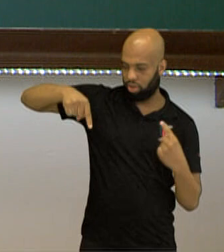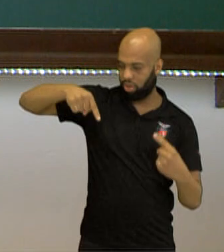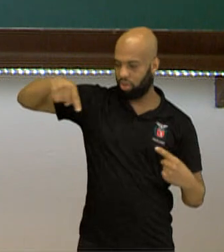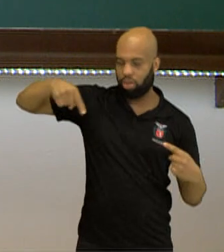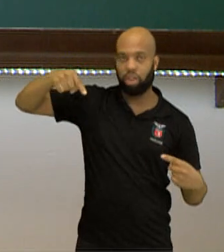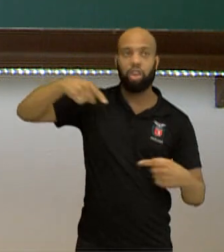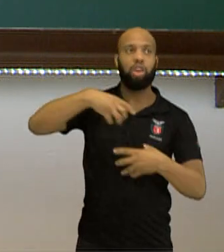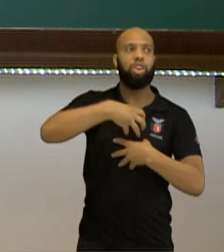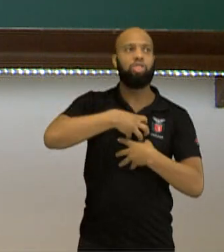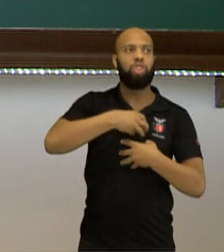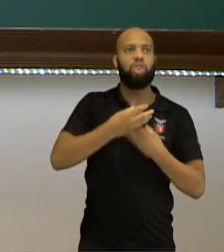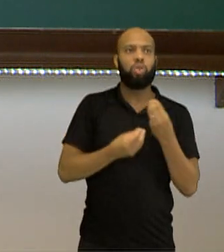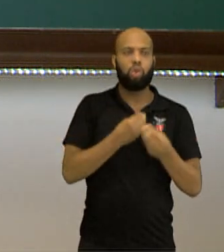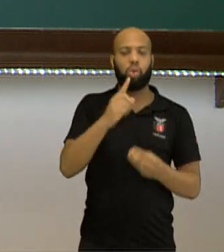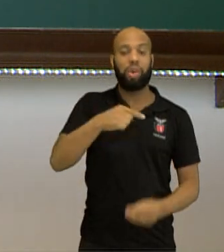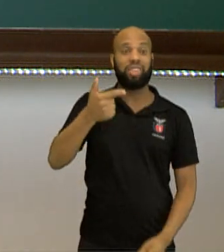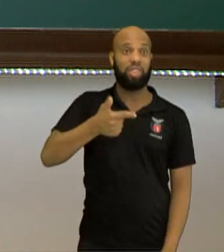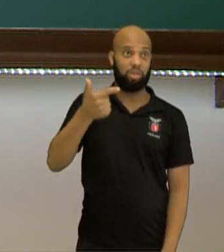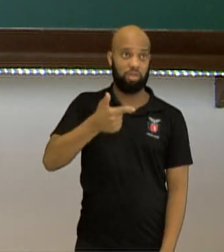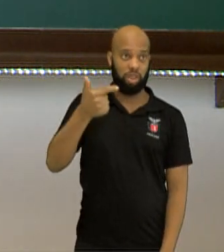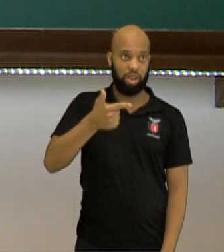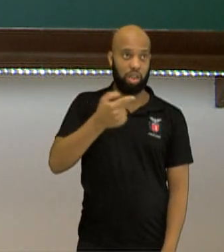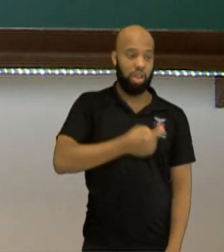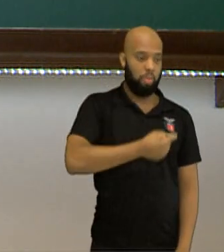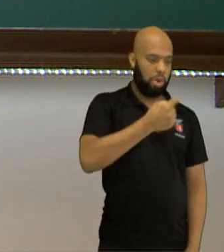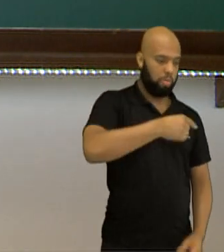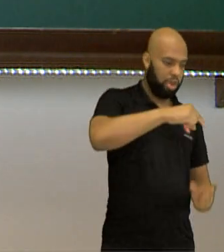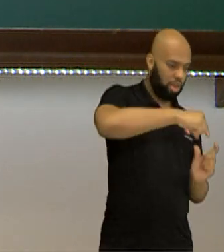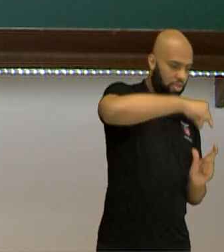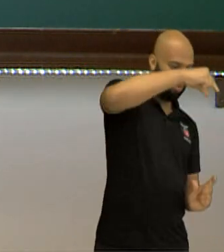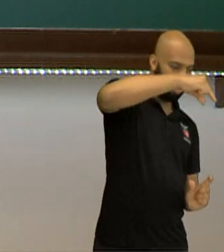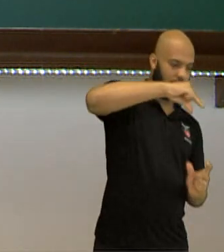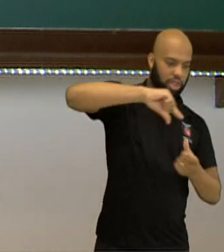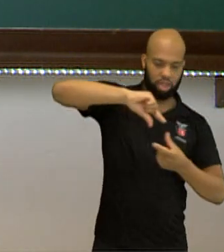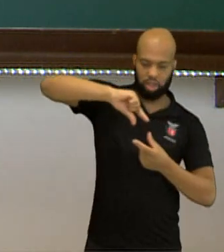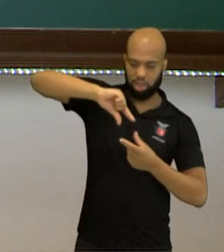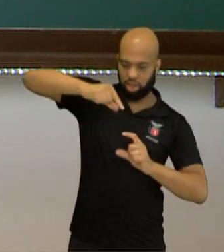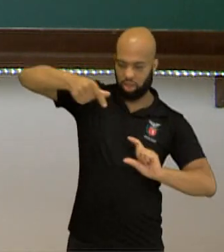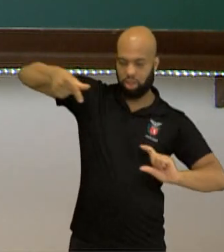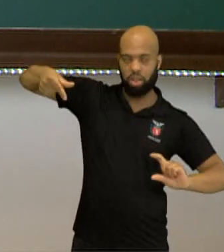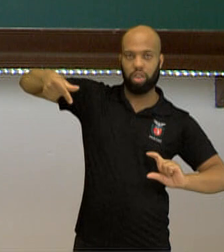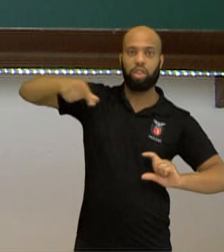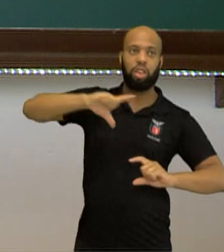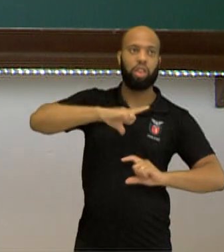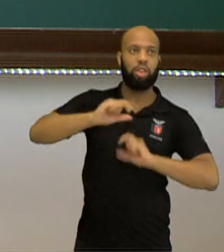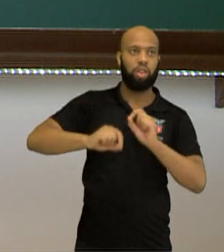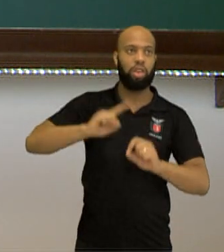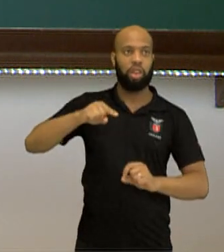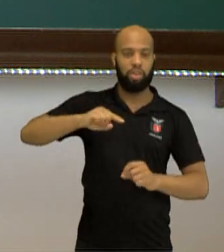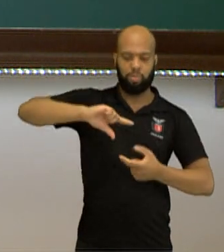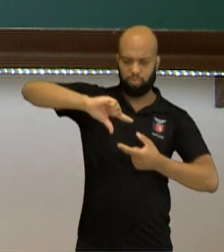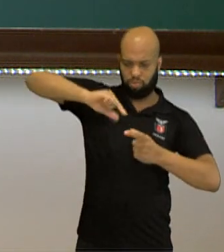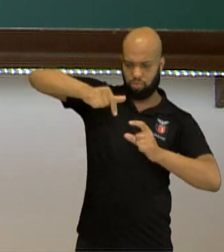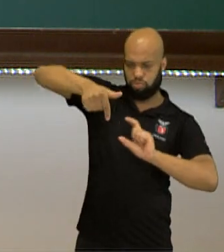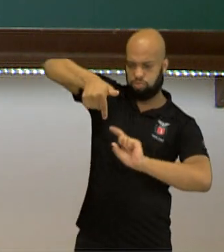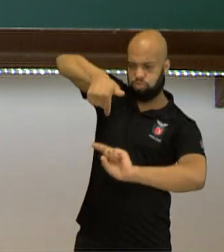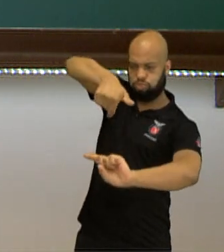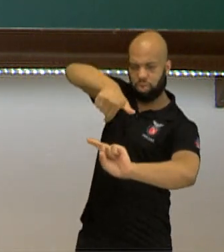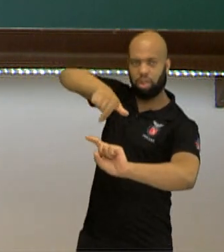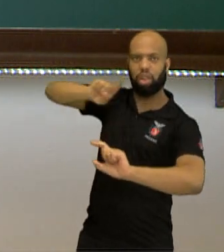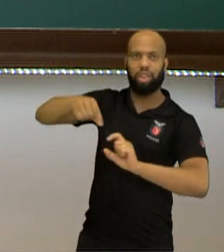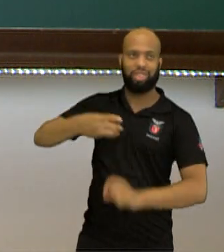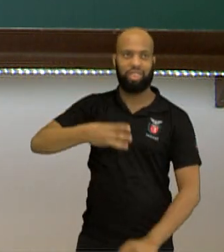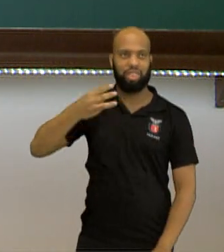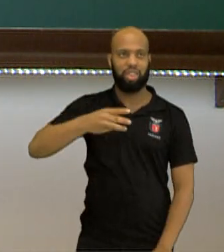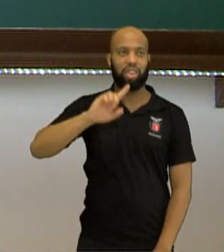a conformação secundária. Quando ela se retorce, a gente já tem uma conformação terciária e a